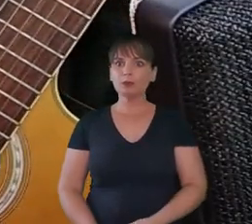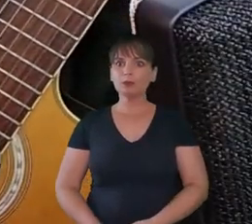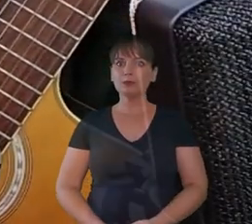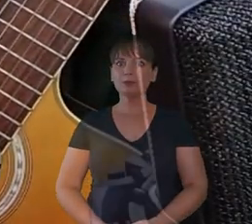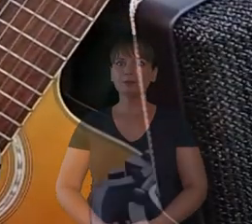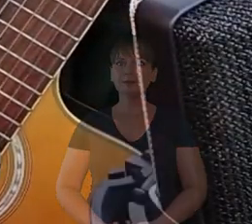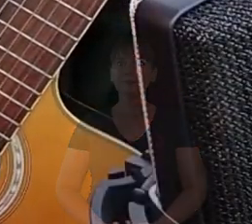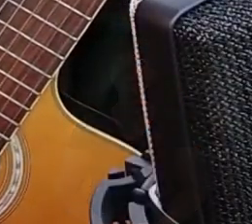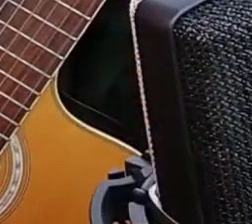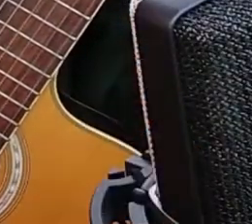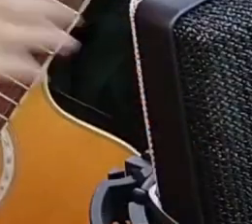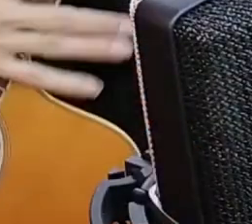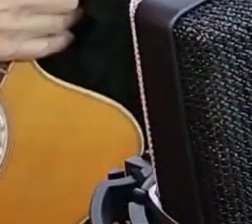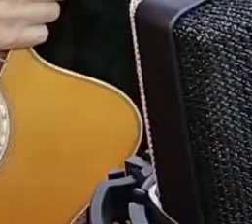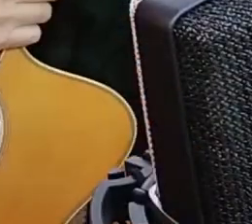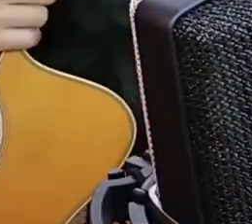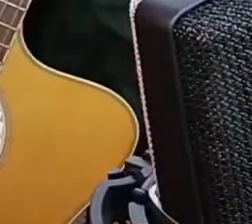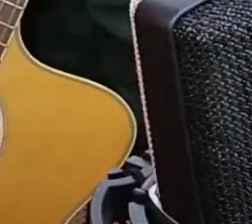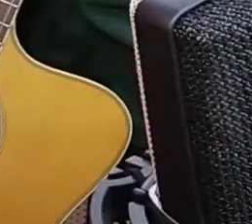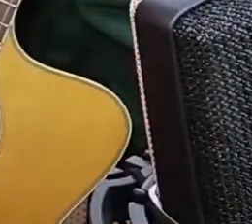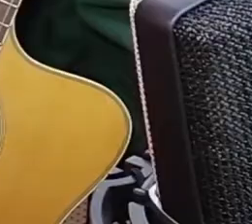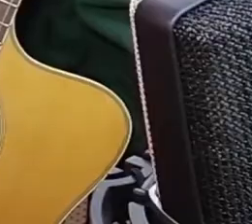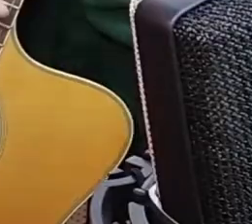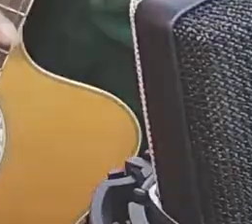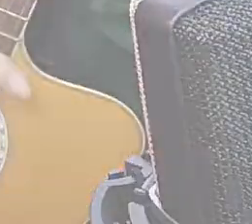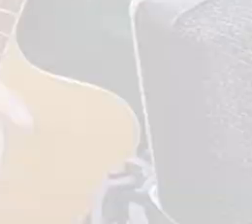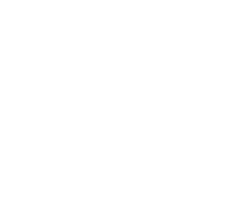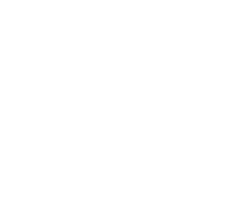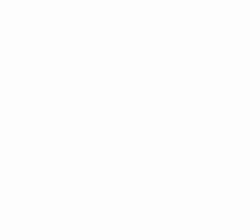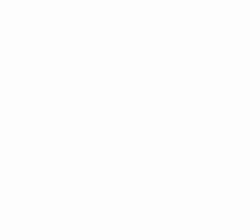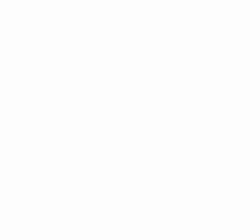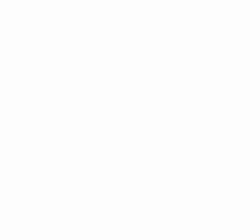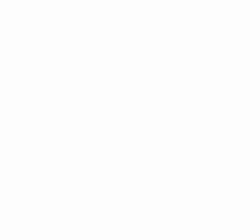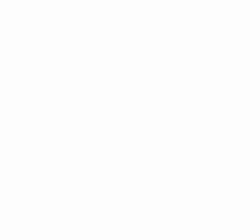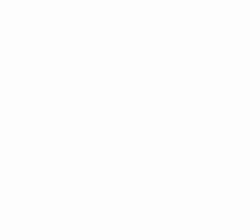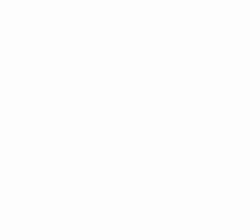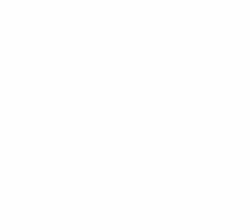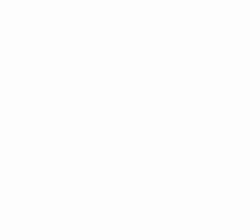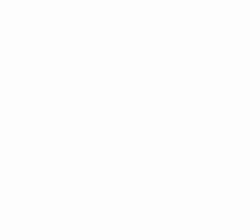Ha ha ha.